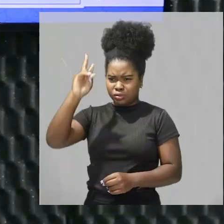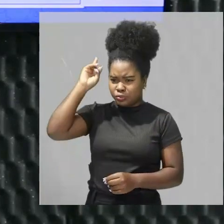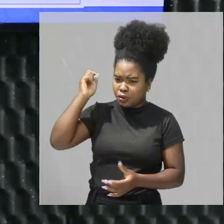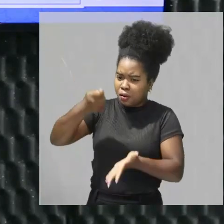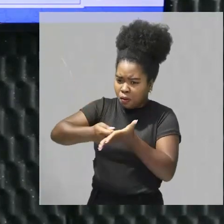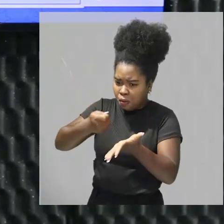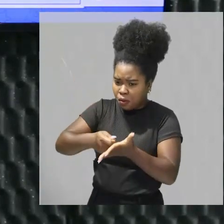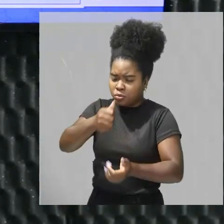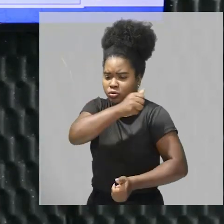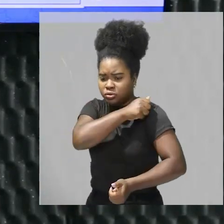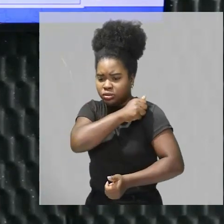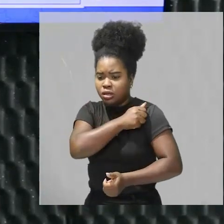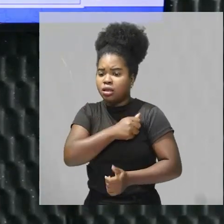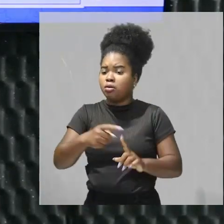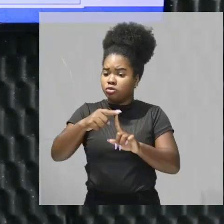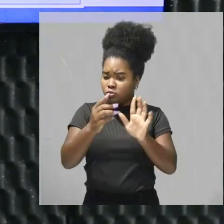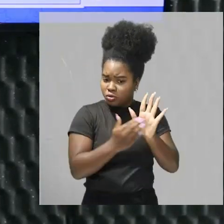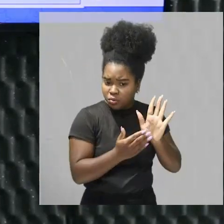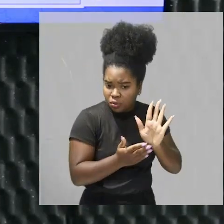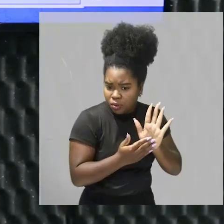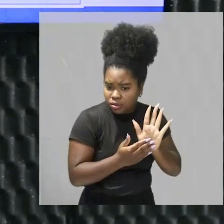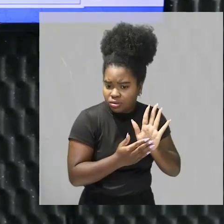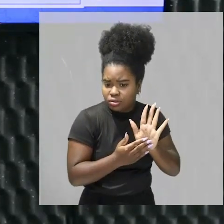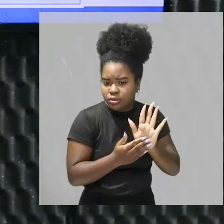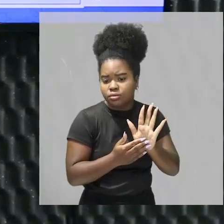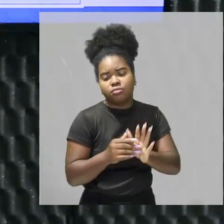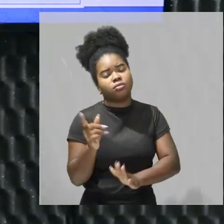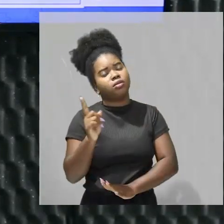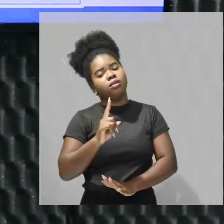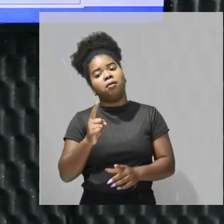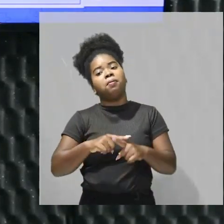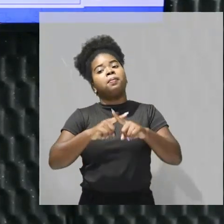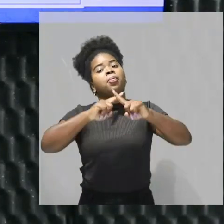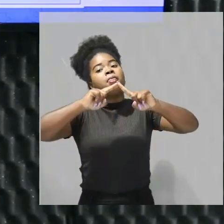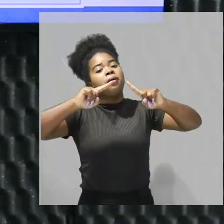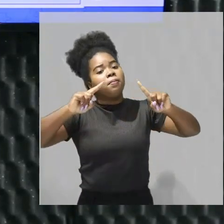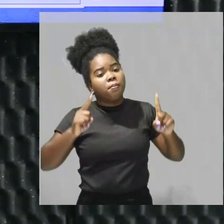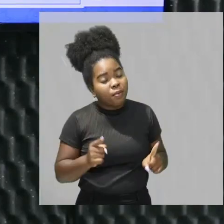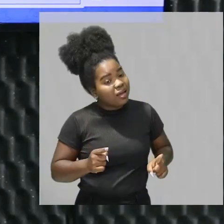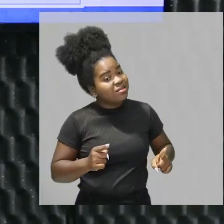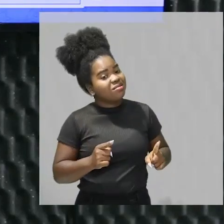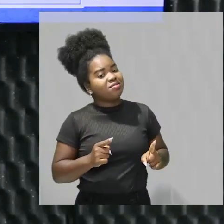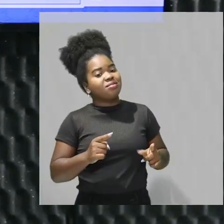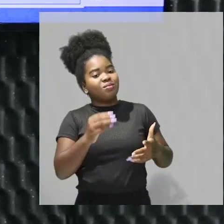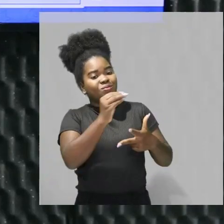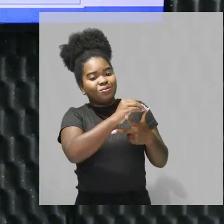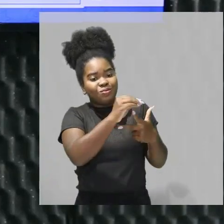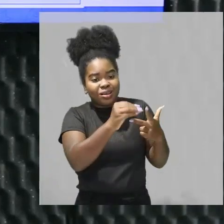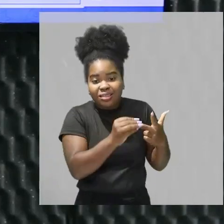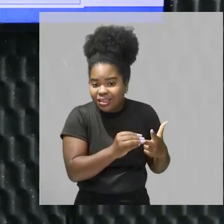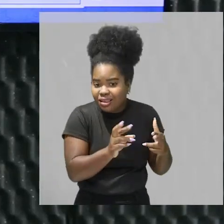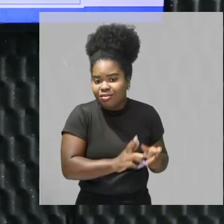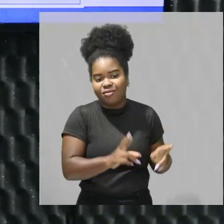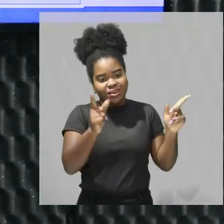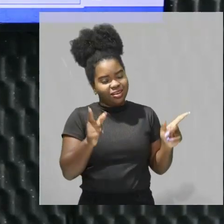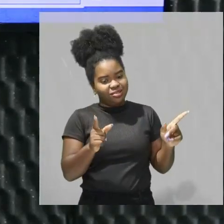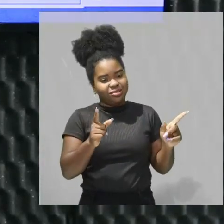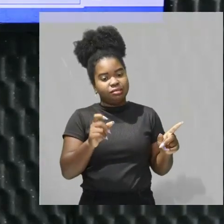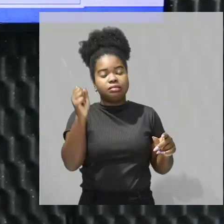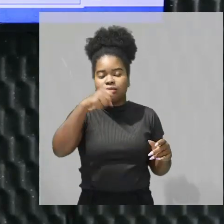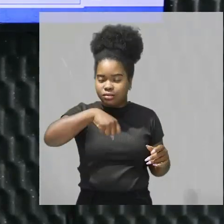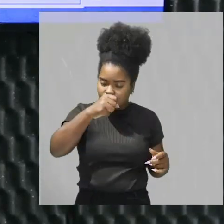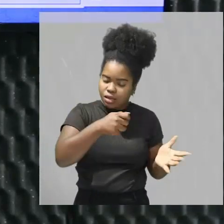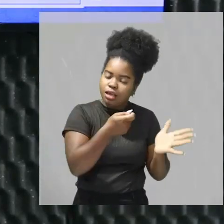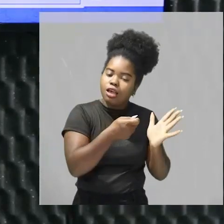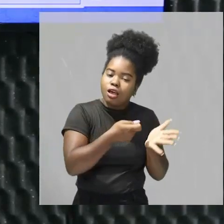proposta de intervenção. No entanto, aqui no vestibular relacionado ao Enem, aqui no Enem, sim, é cobrado